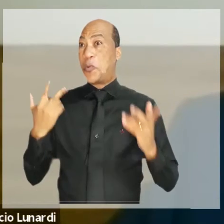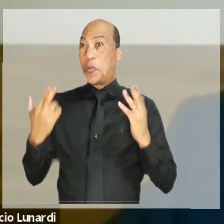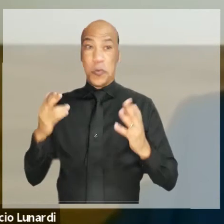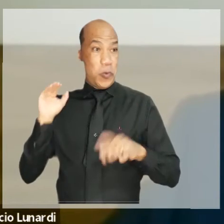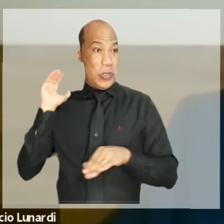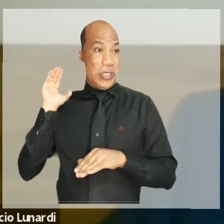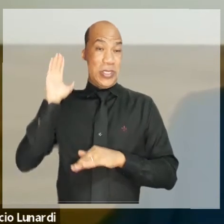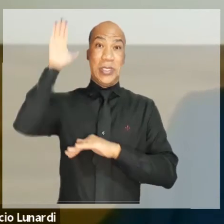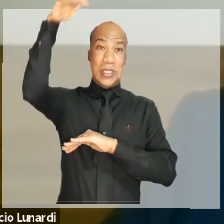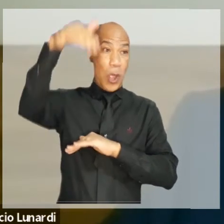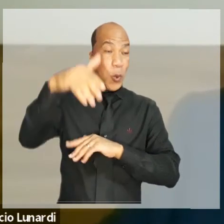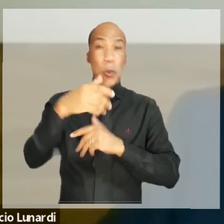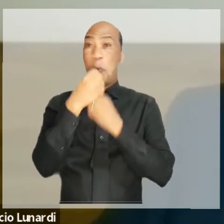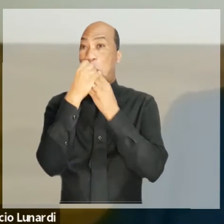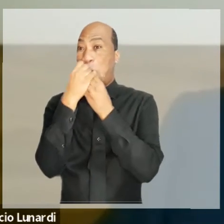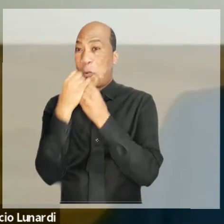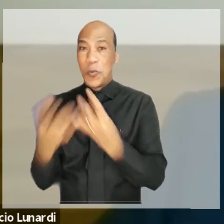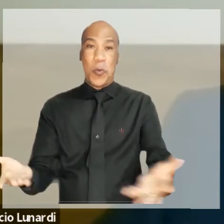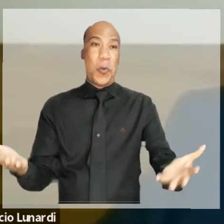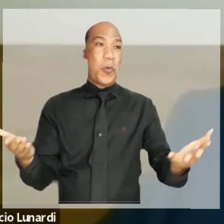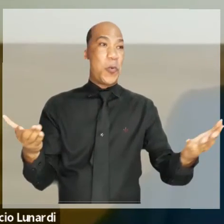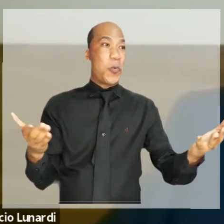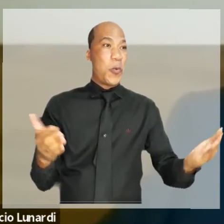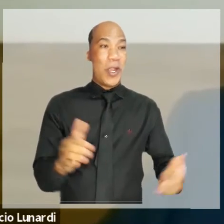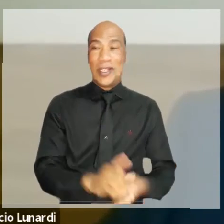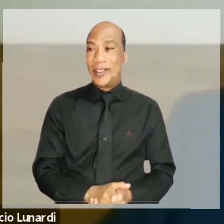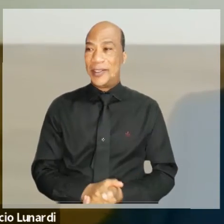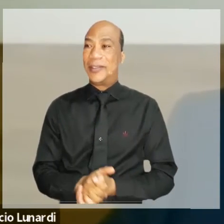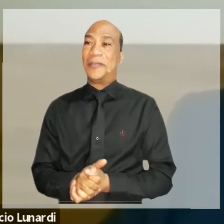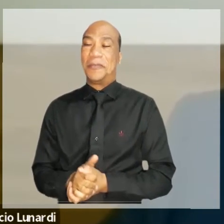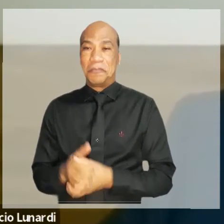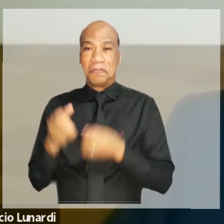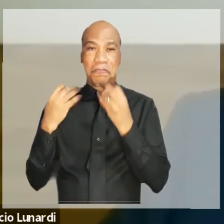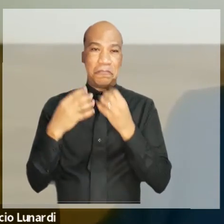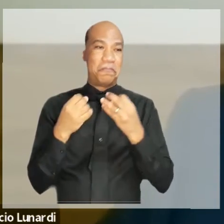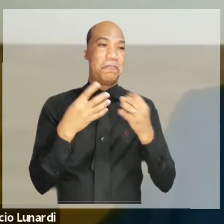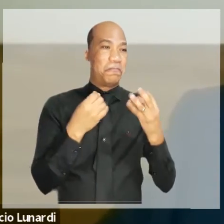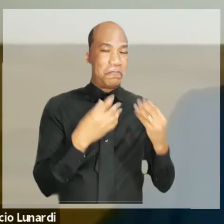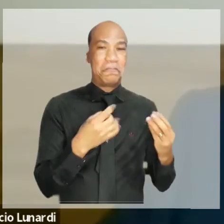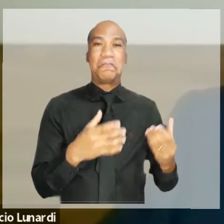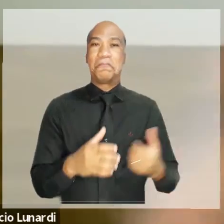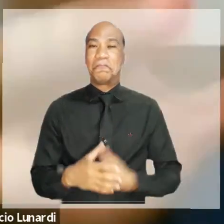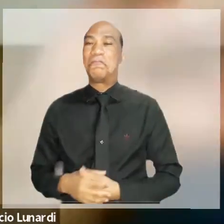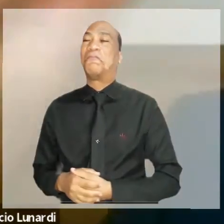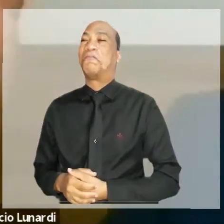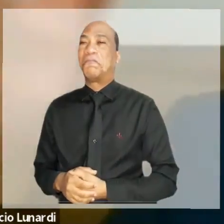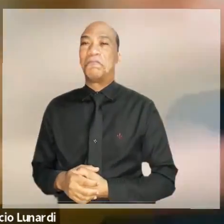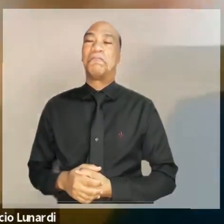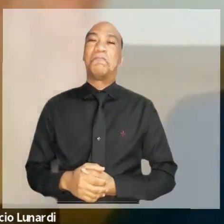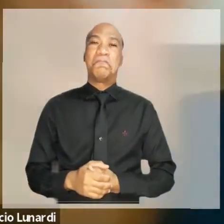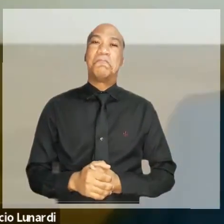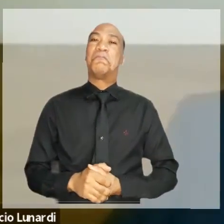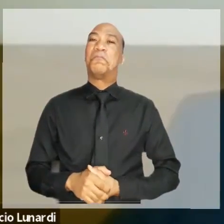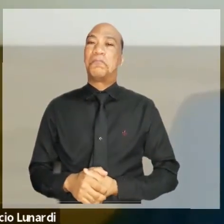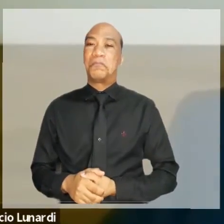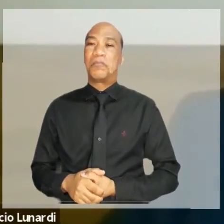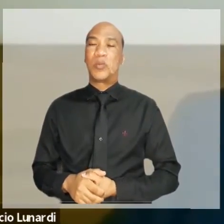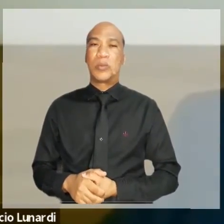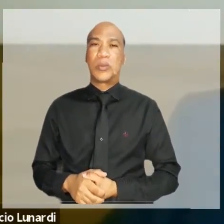também. Esse período de pandemia, né, que a gente está vivendo, obviamente, né, é uma tristeza enorme, né, essa